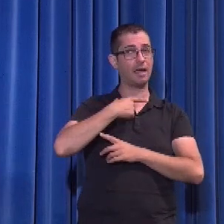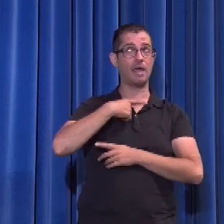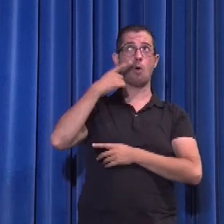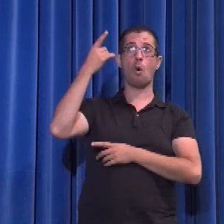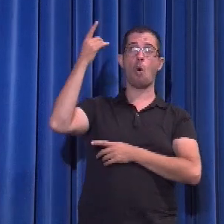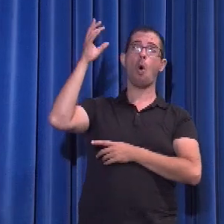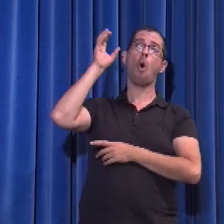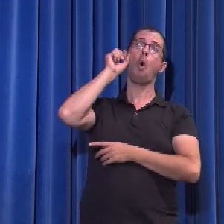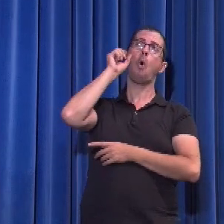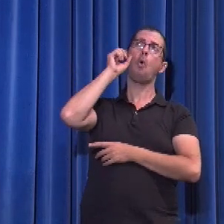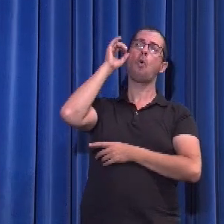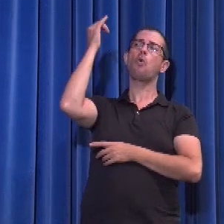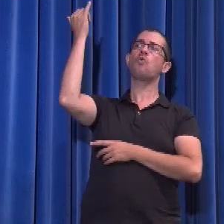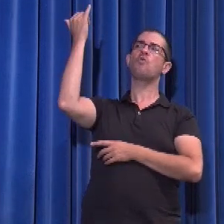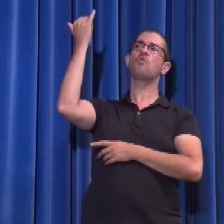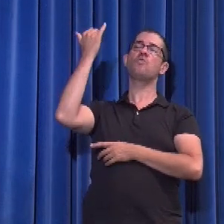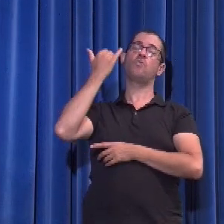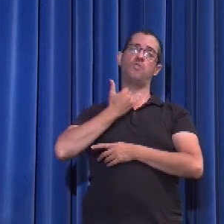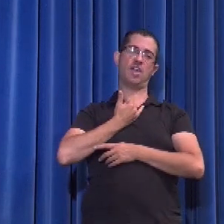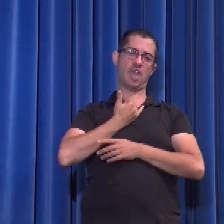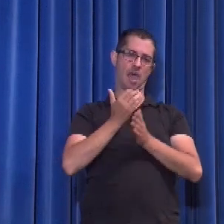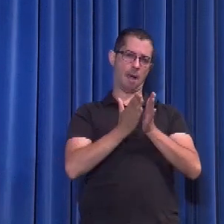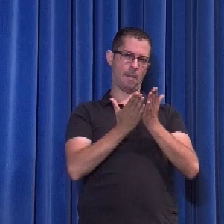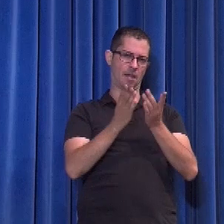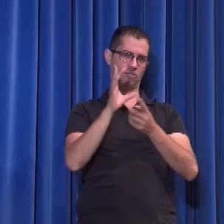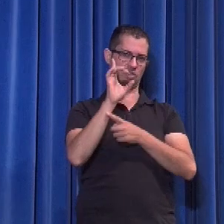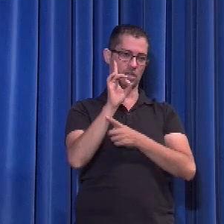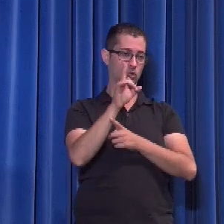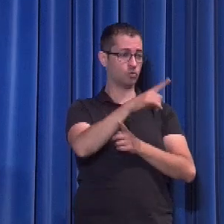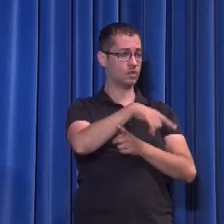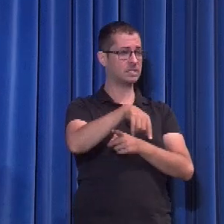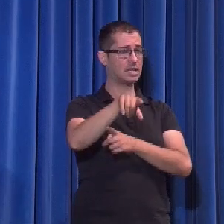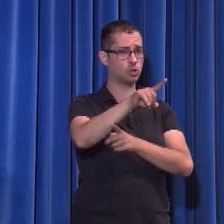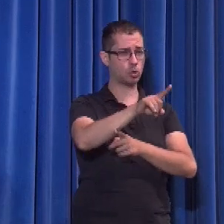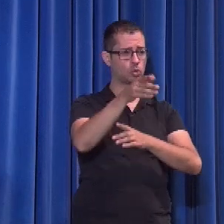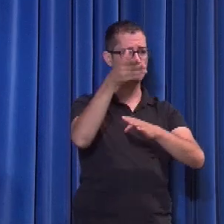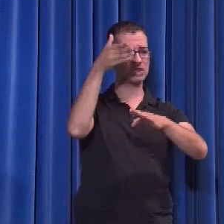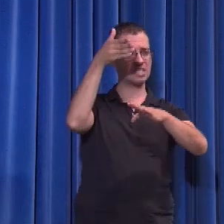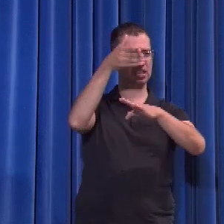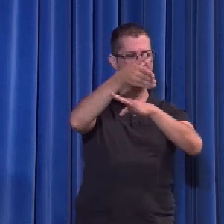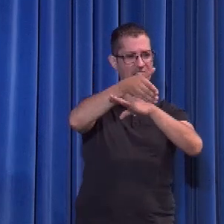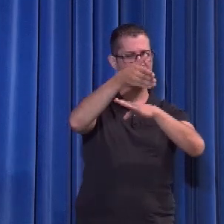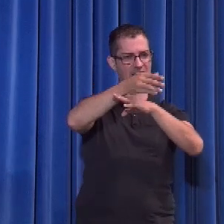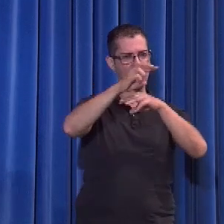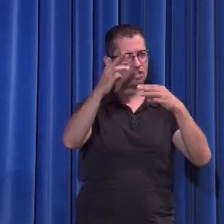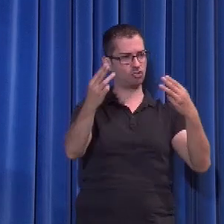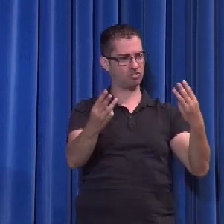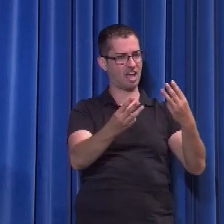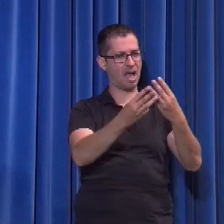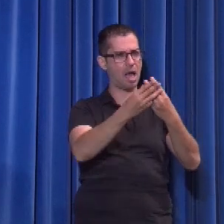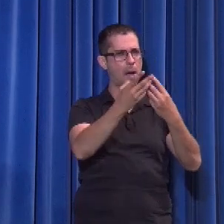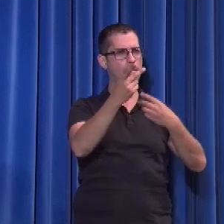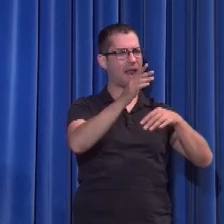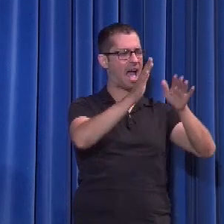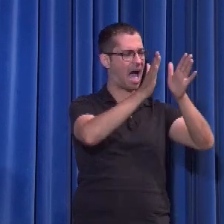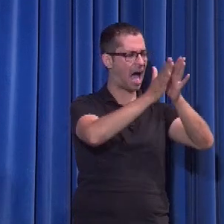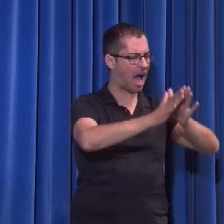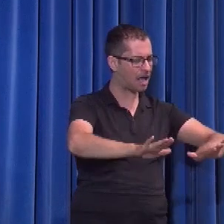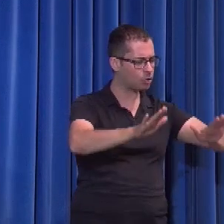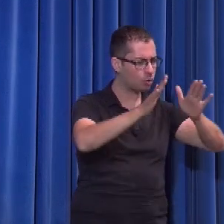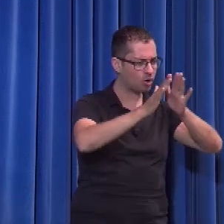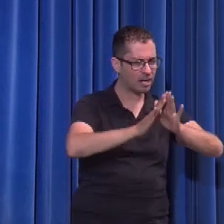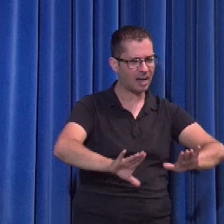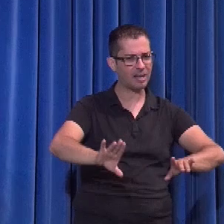Senhor, todos de Judá, vós o que entrais por estas portas para adorardes ao